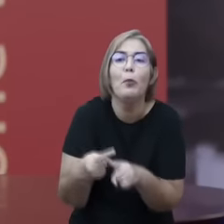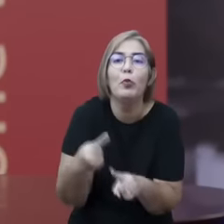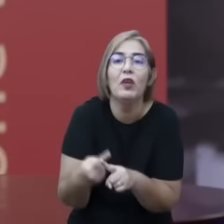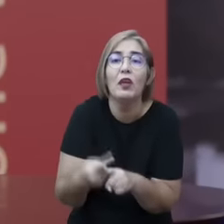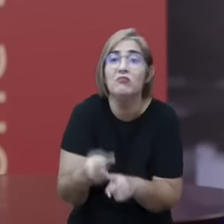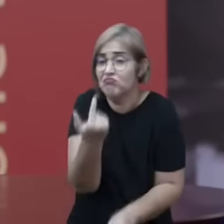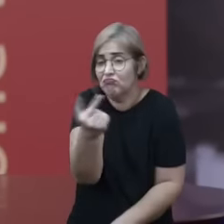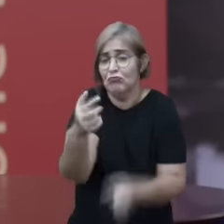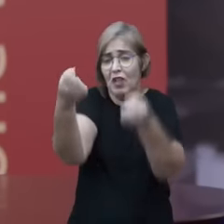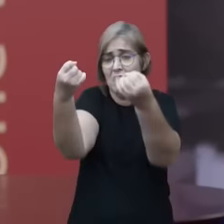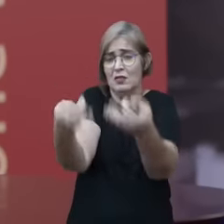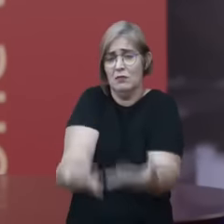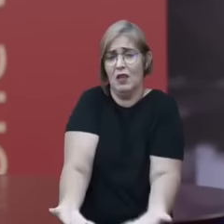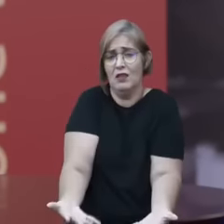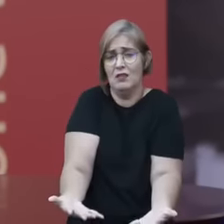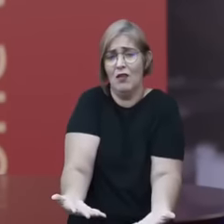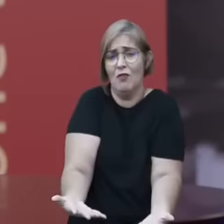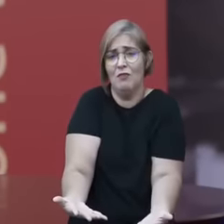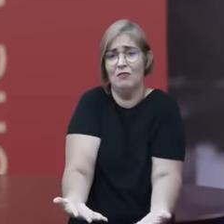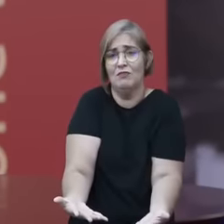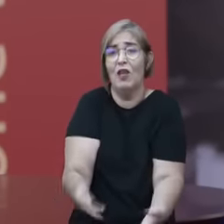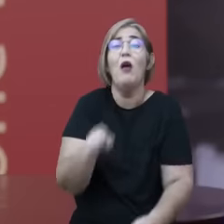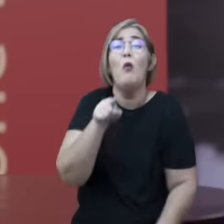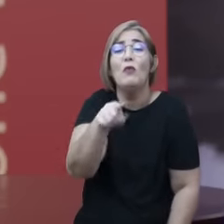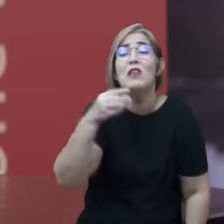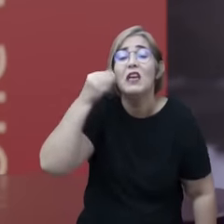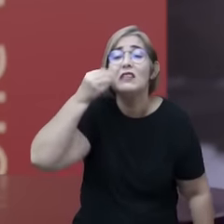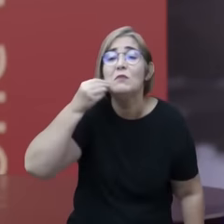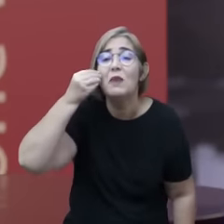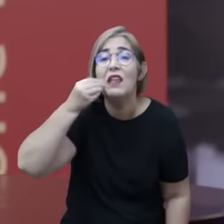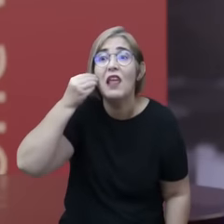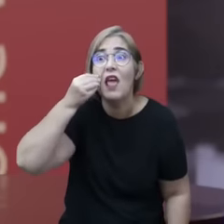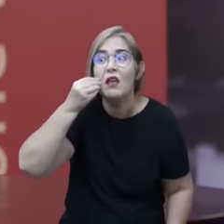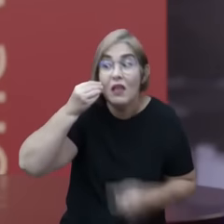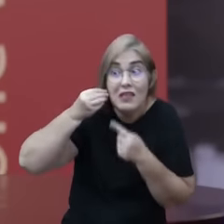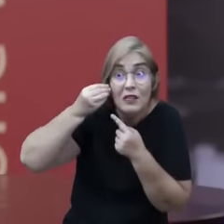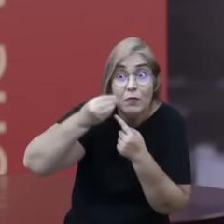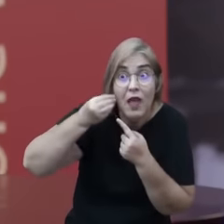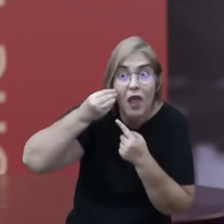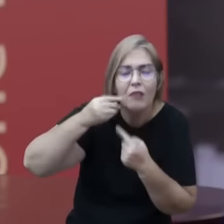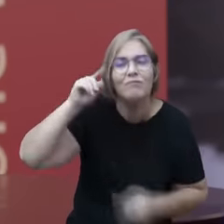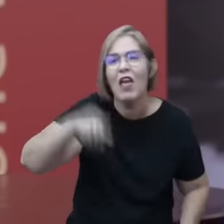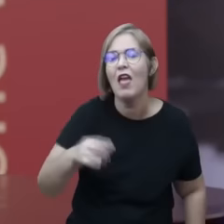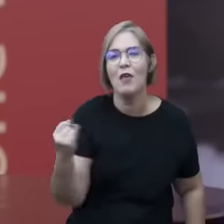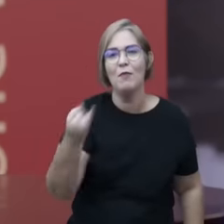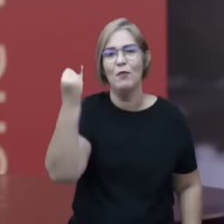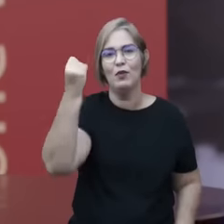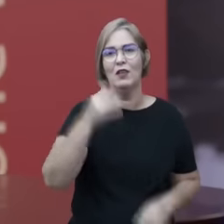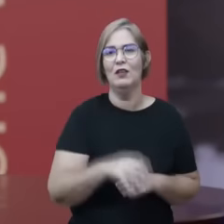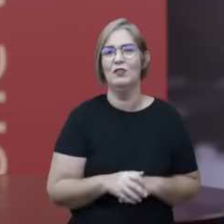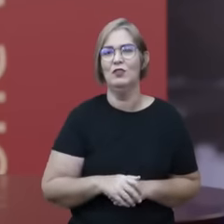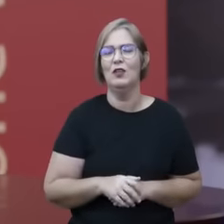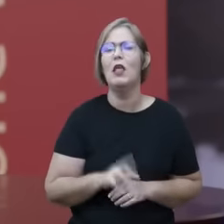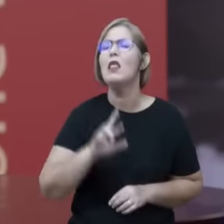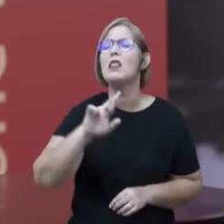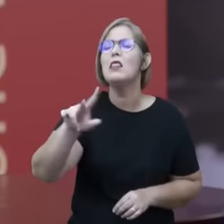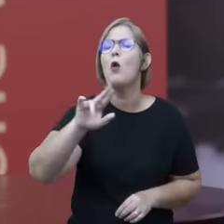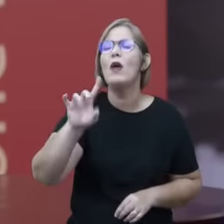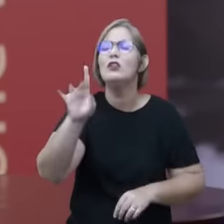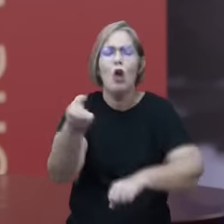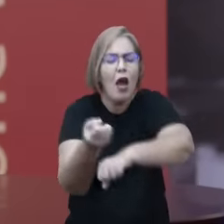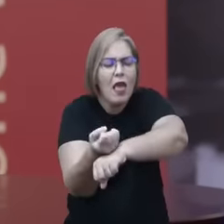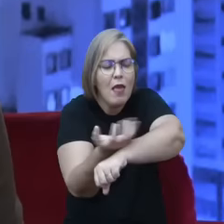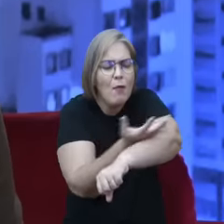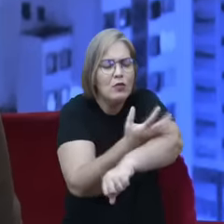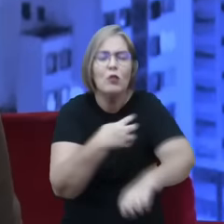esta experiência melhor ainda, porque nós fazemos uma experiência, não é apenas um sentimento. Sentir é uma